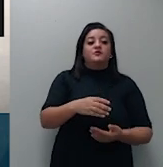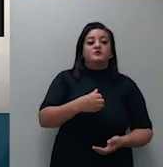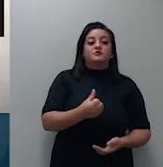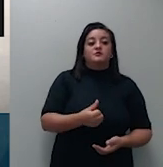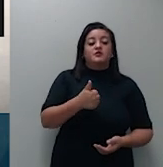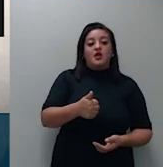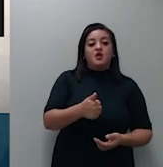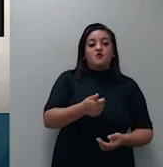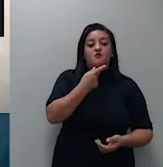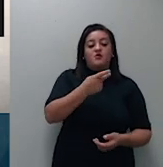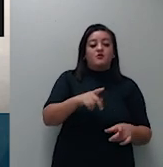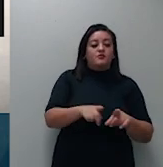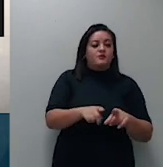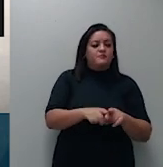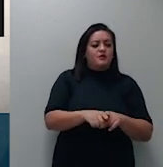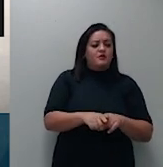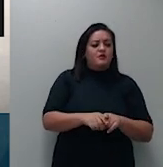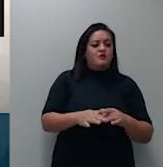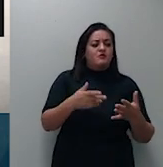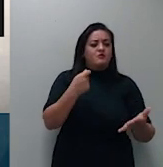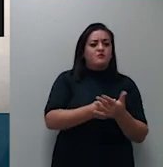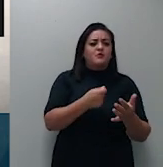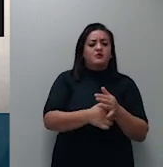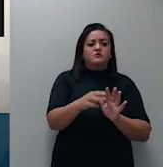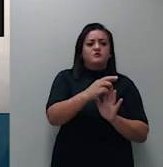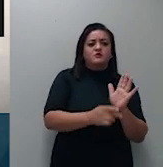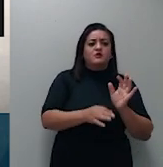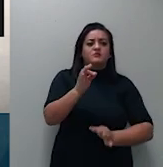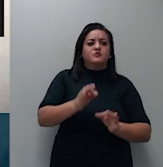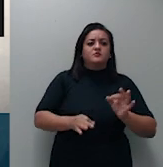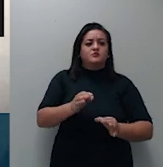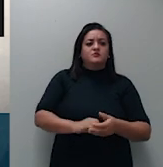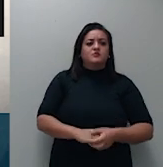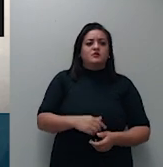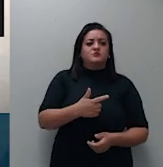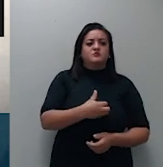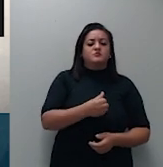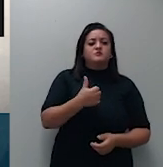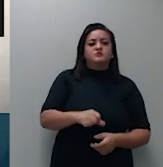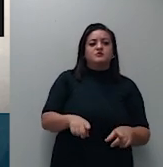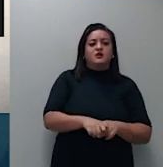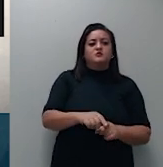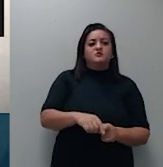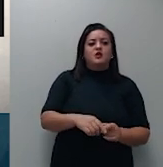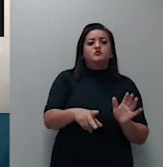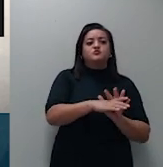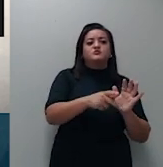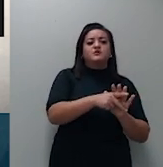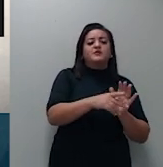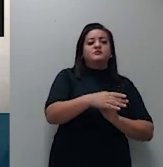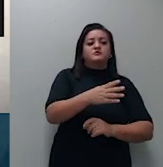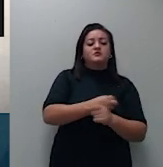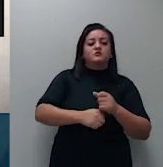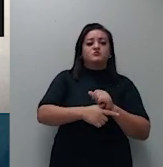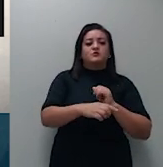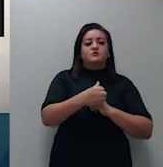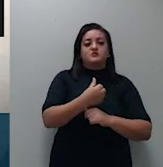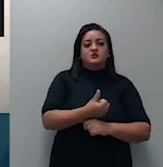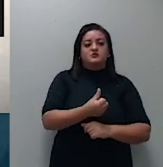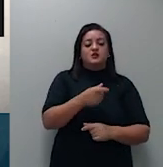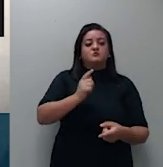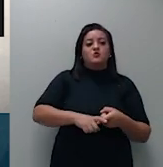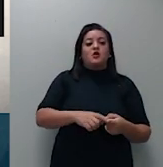91 não se manifestou contra a aplicação das regras jurídicas da condição de 67 o código de 16